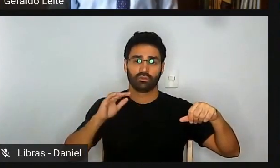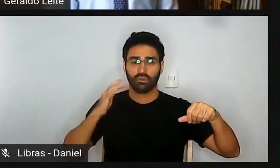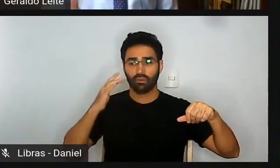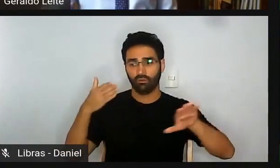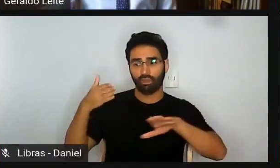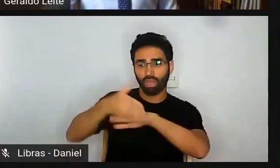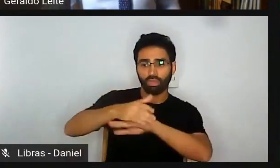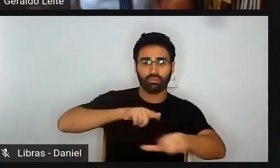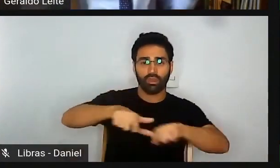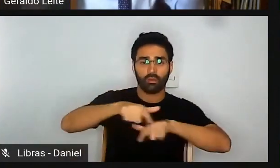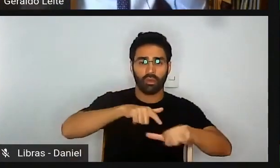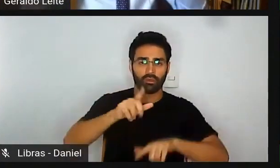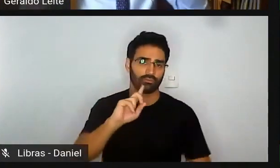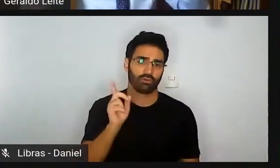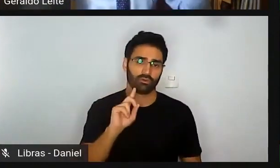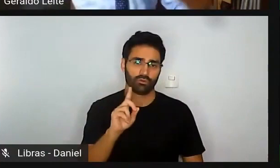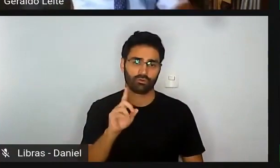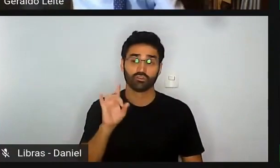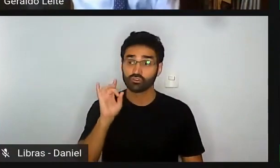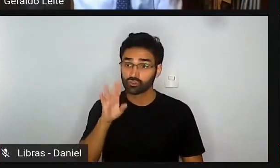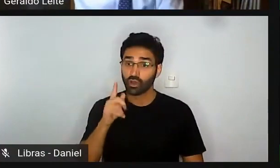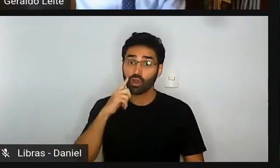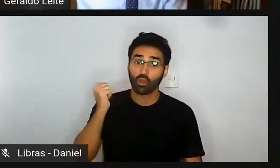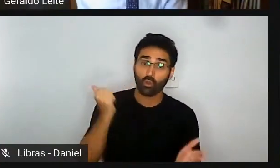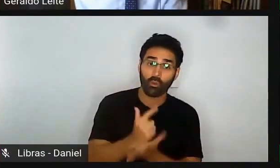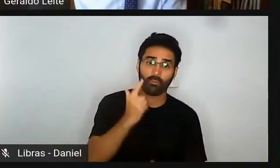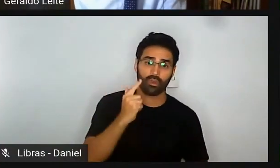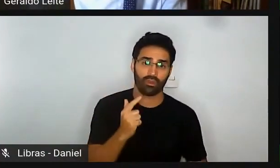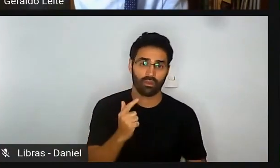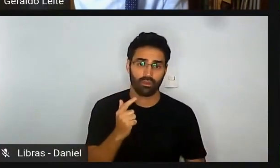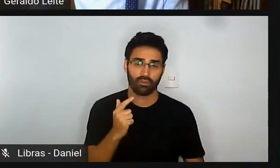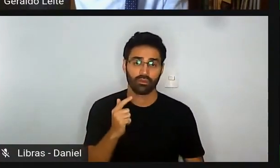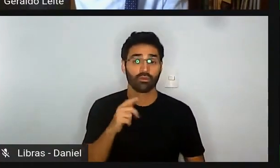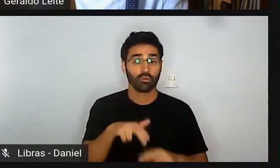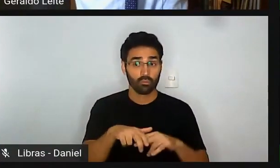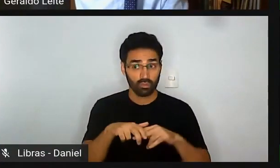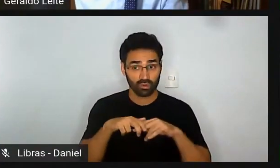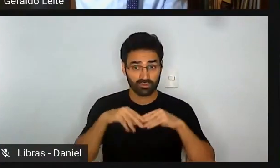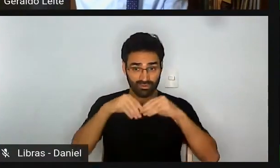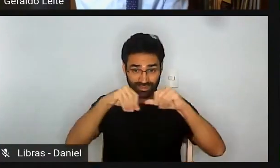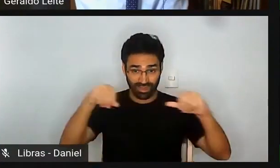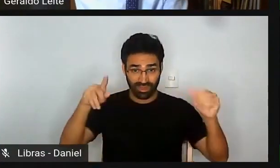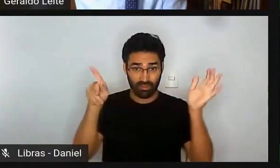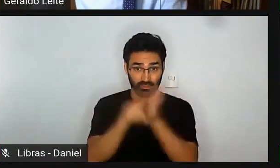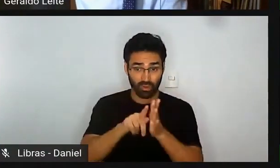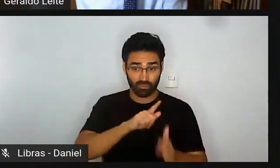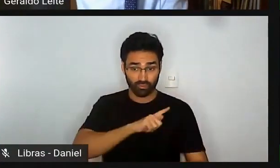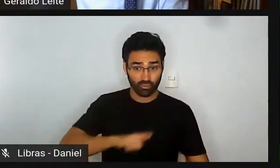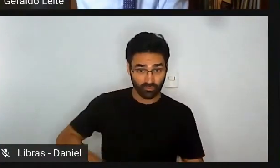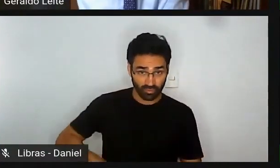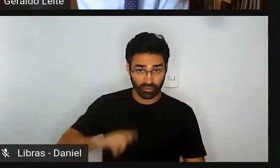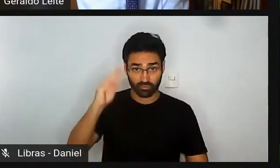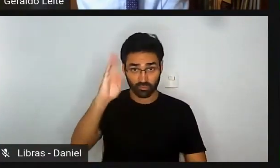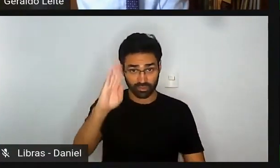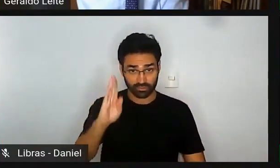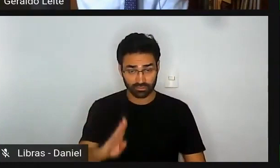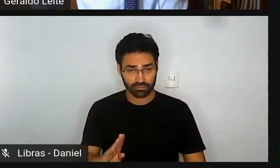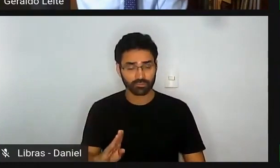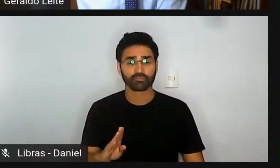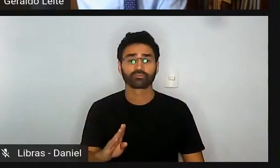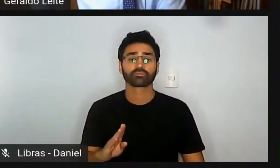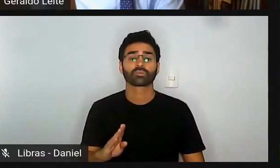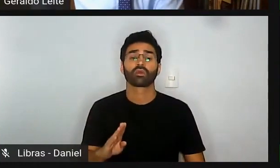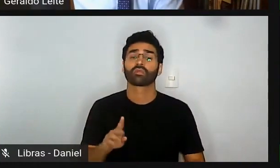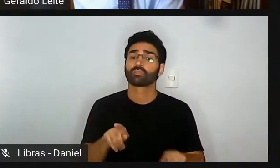Elas só podiam ser compradas. Então, as terras que pertenciam ao governo brasileiro, as terras devolutas, inclusive, elas não